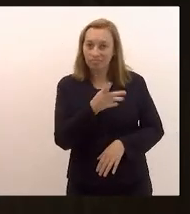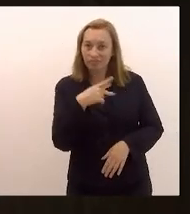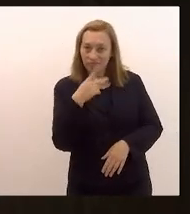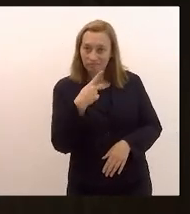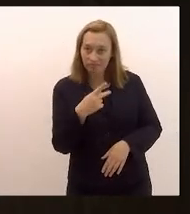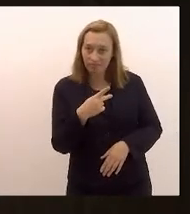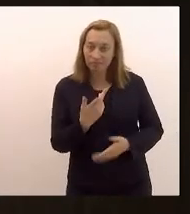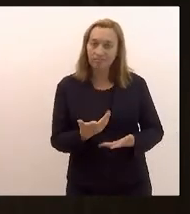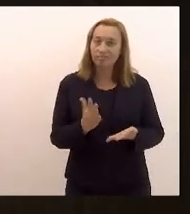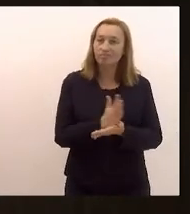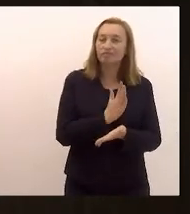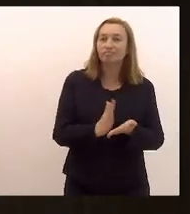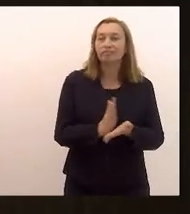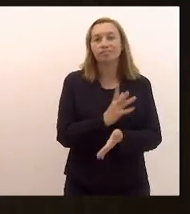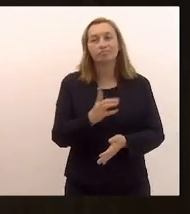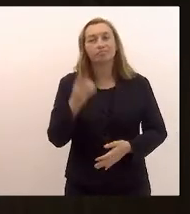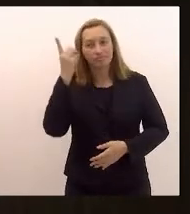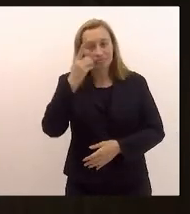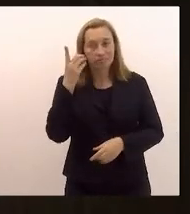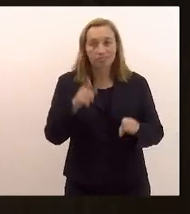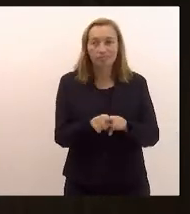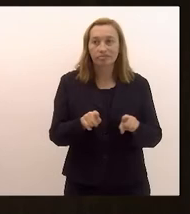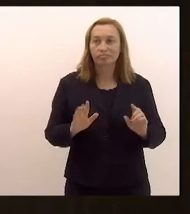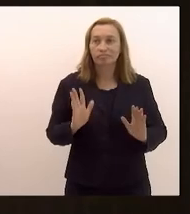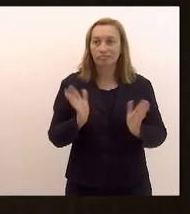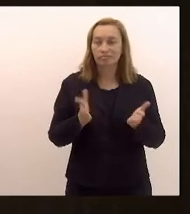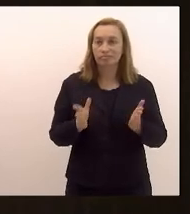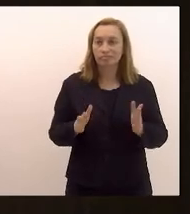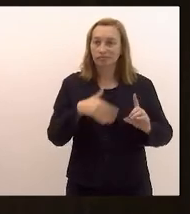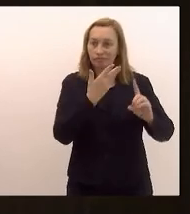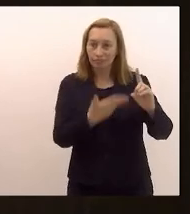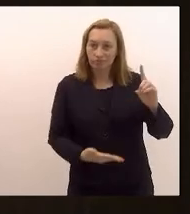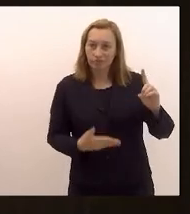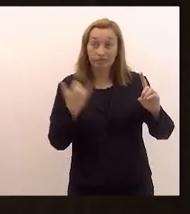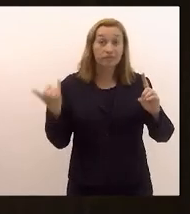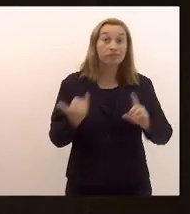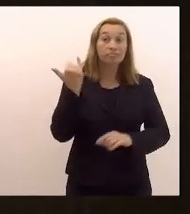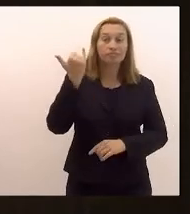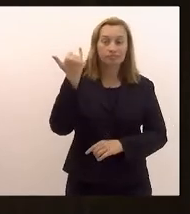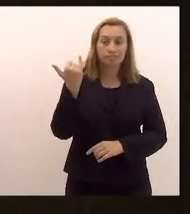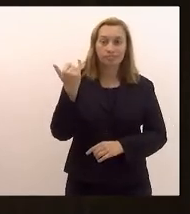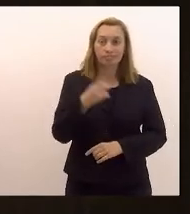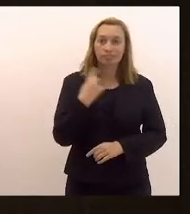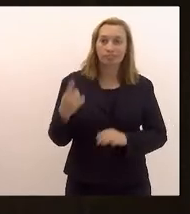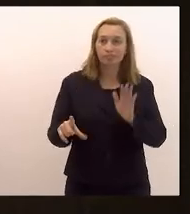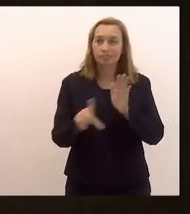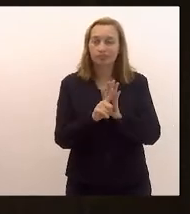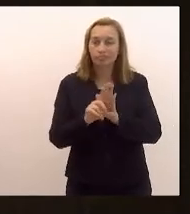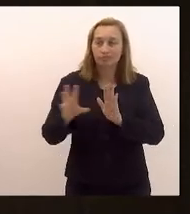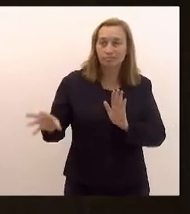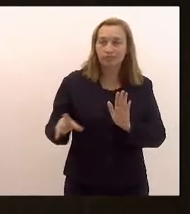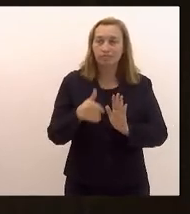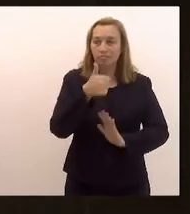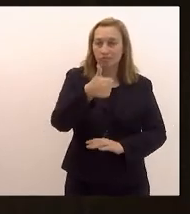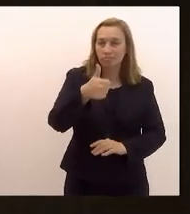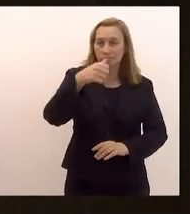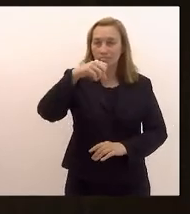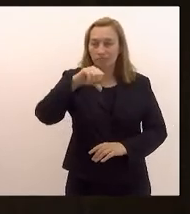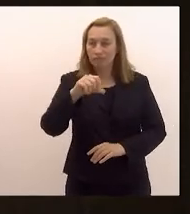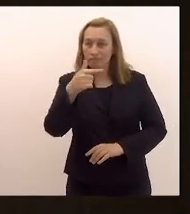o senhor já Adiantei isso alguns parlamentares acho que hoje vai ter um ato simbólico importante que a nossa lei complementar é de